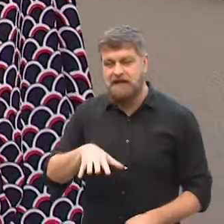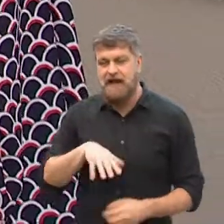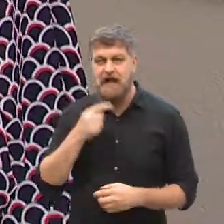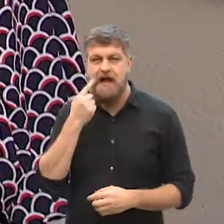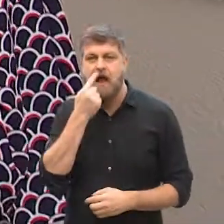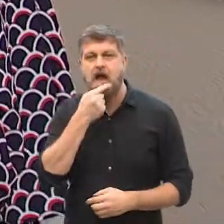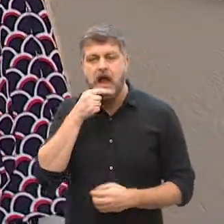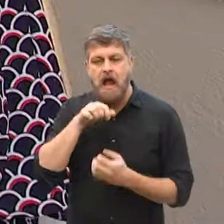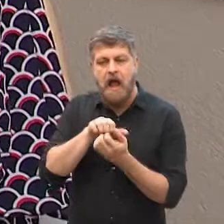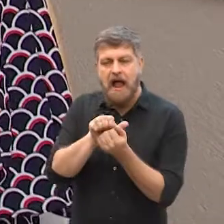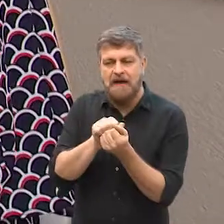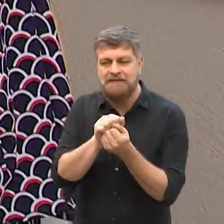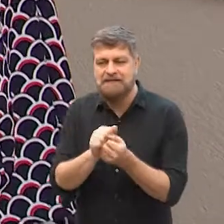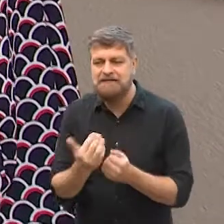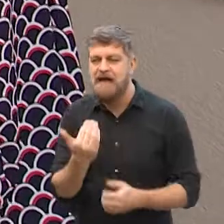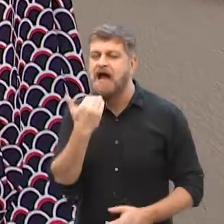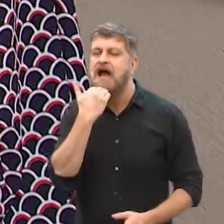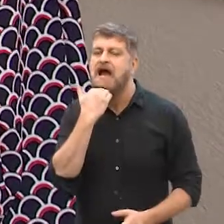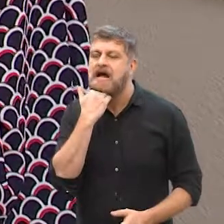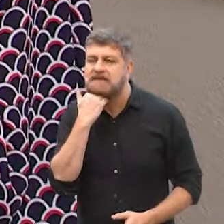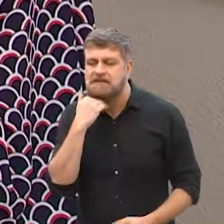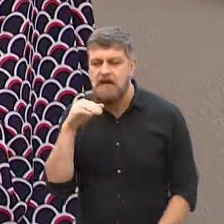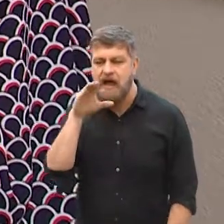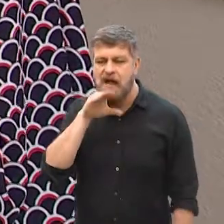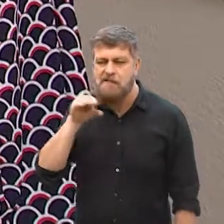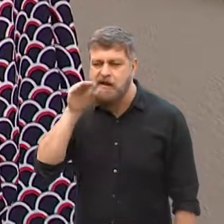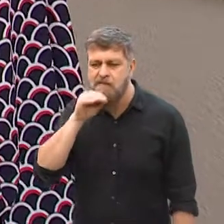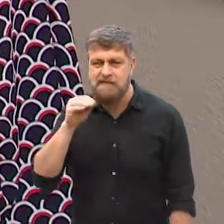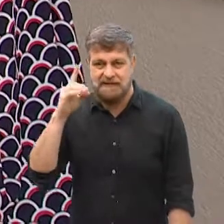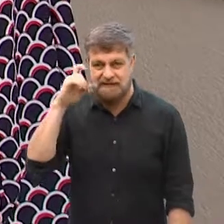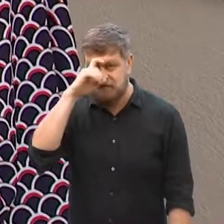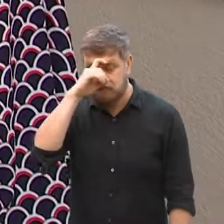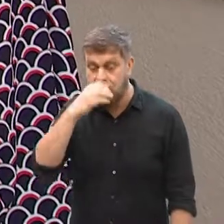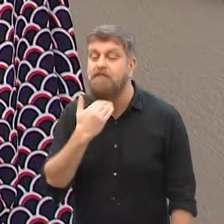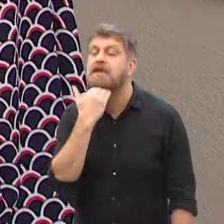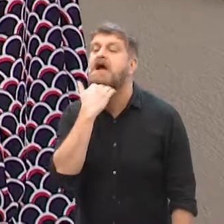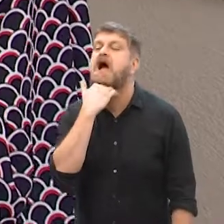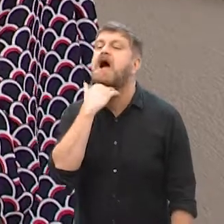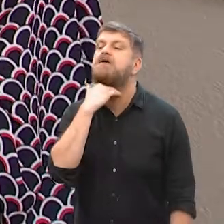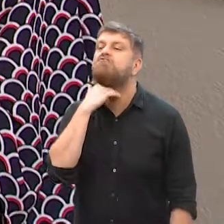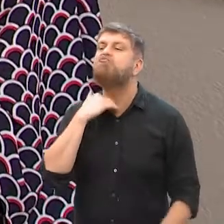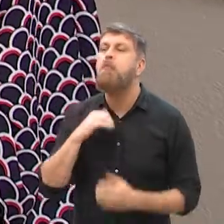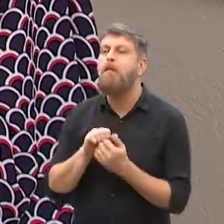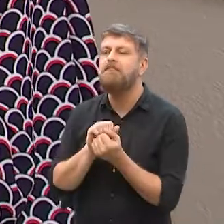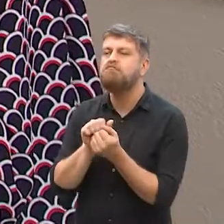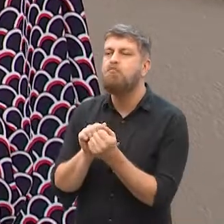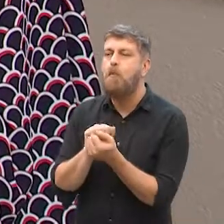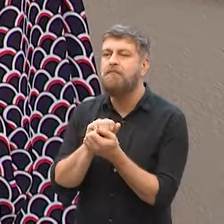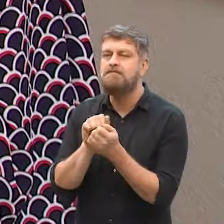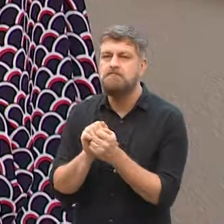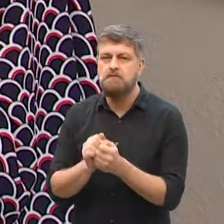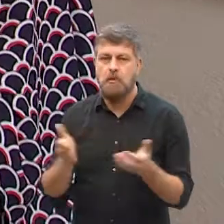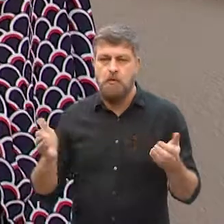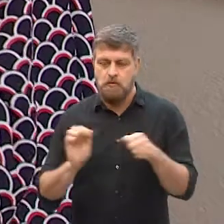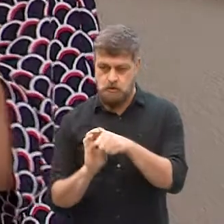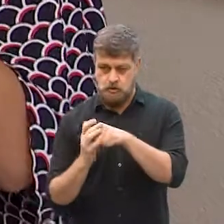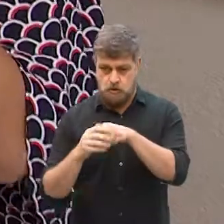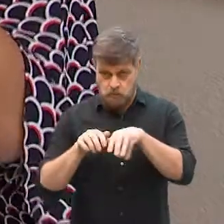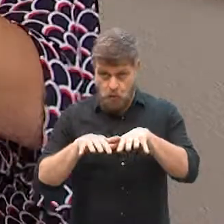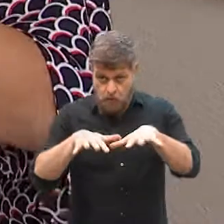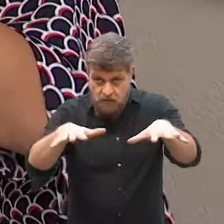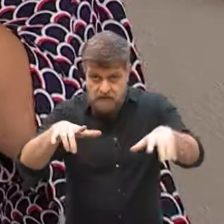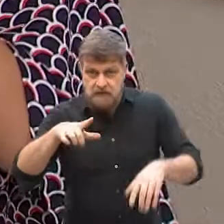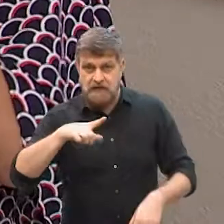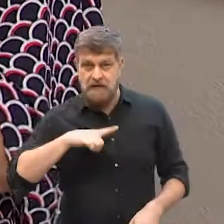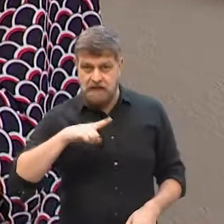a gente tem a área da disfagia, que trabalha com a parte da deglutição. Hoje, nos casos de Covid, a gente